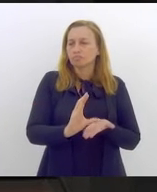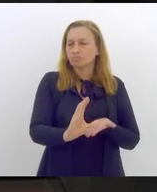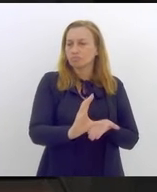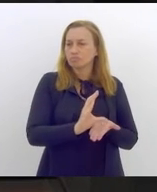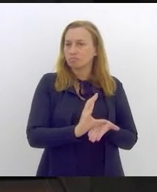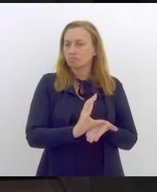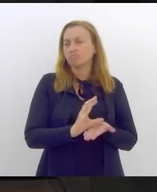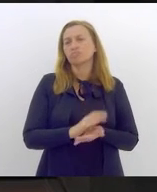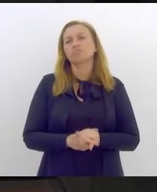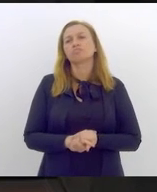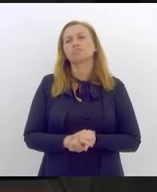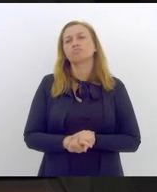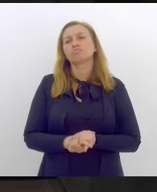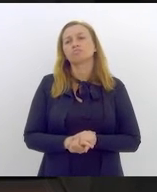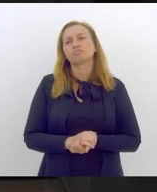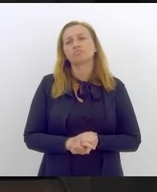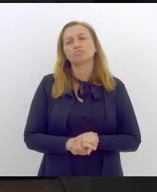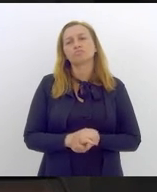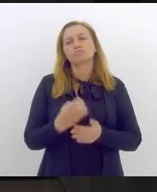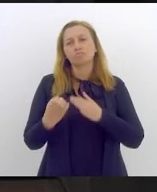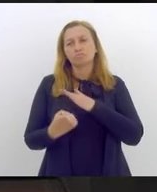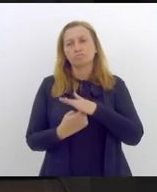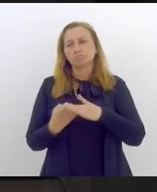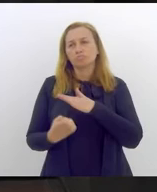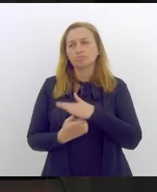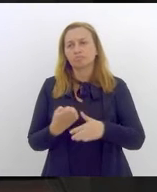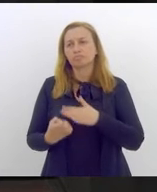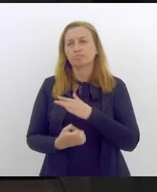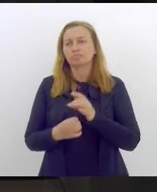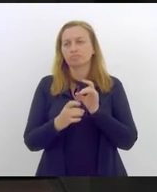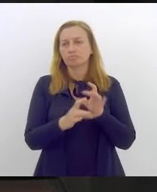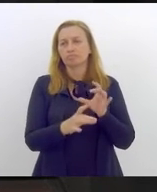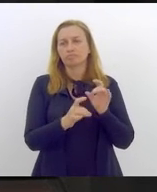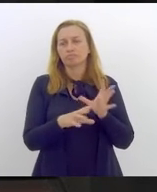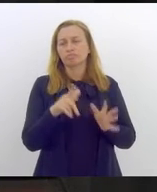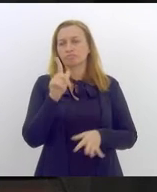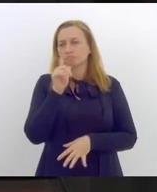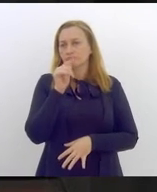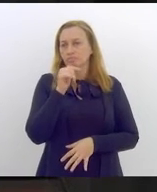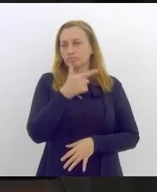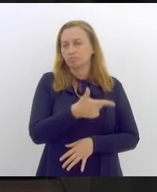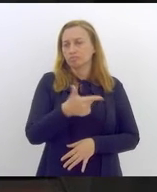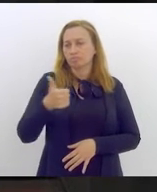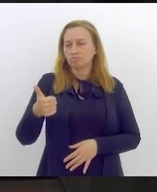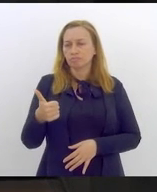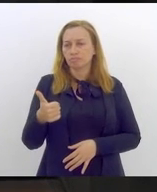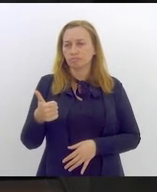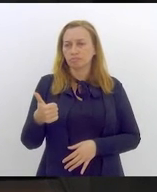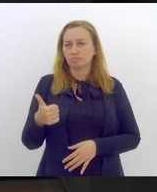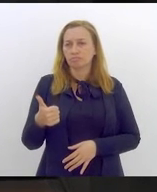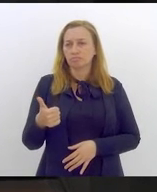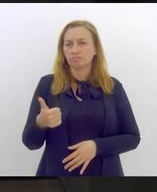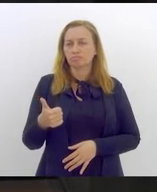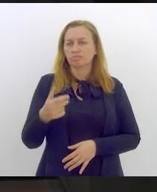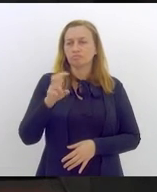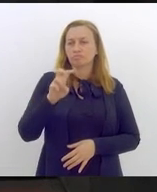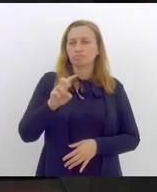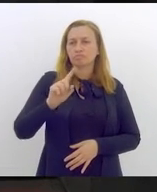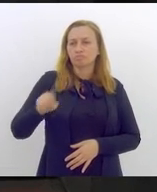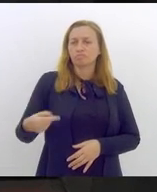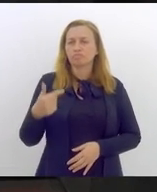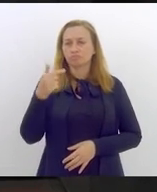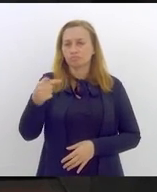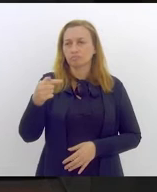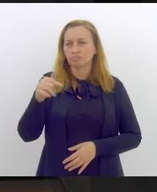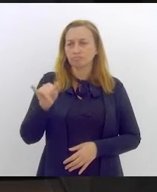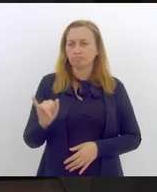a concessão da Cedae 2021 no montante de 5,7 bilhões de